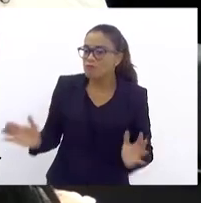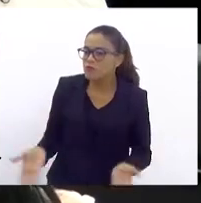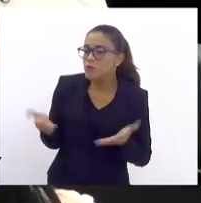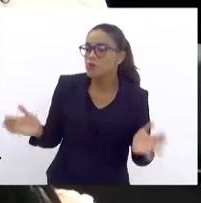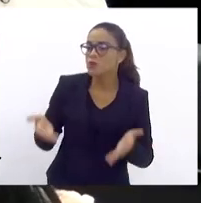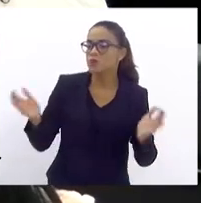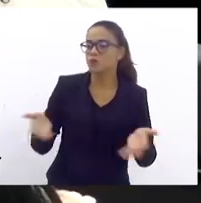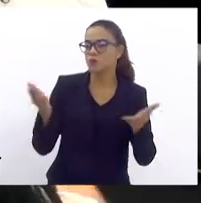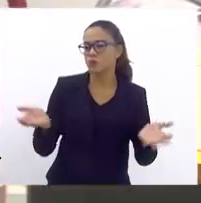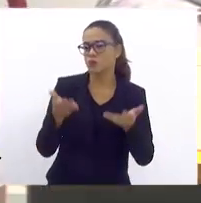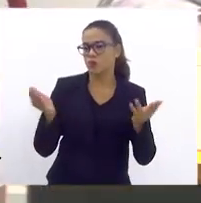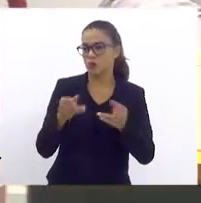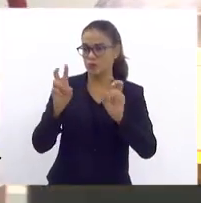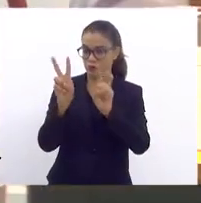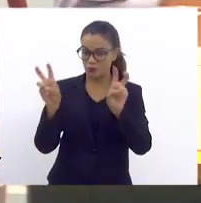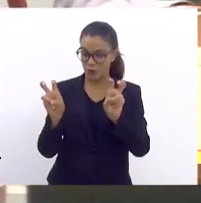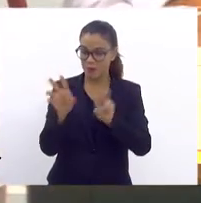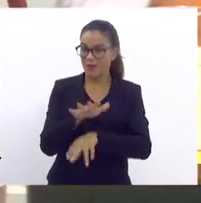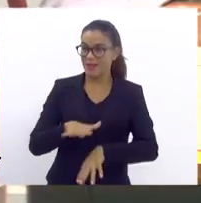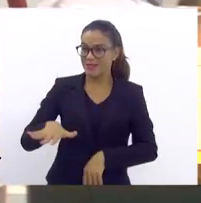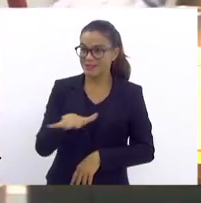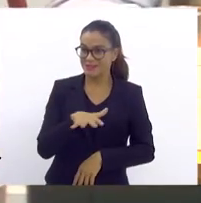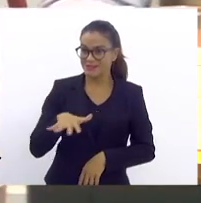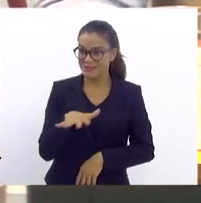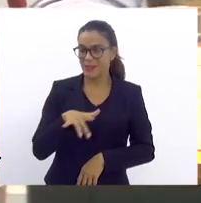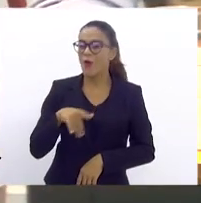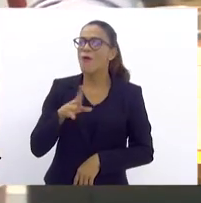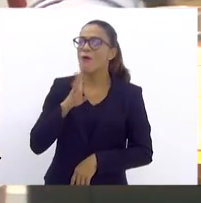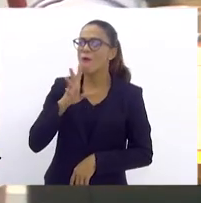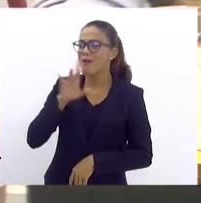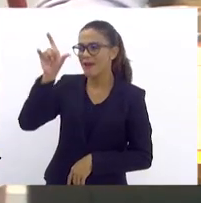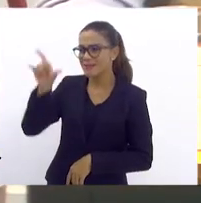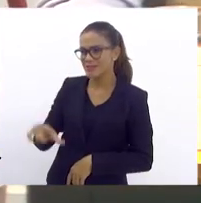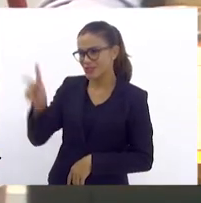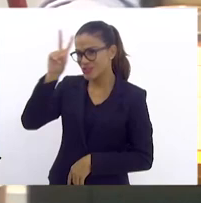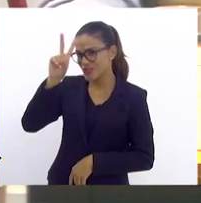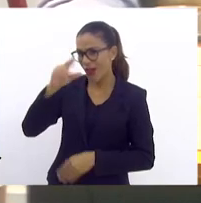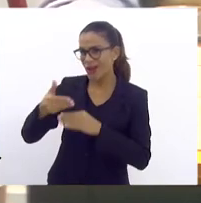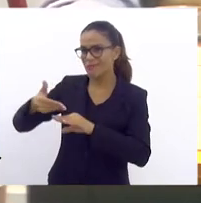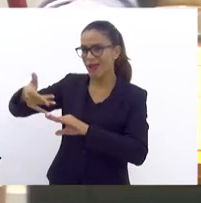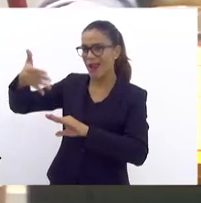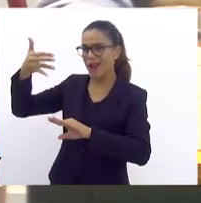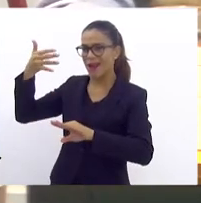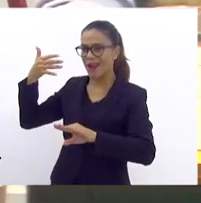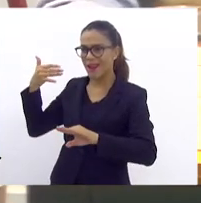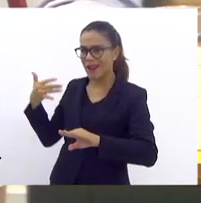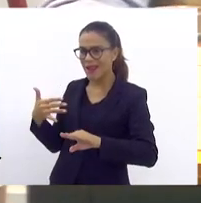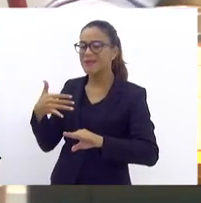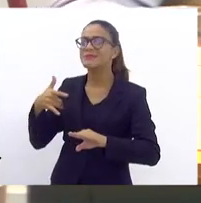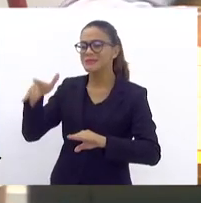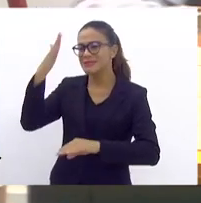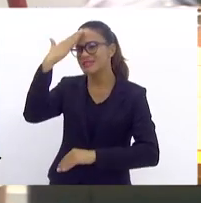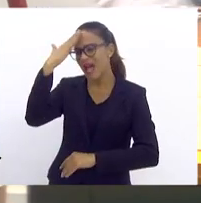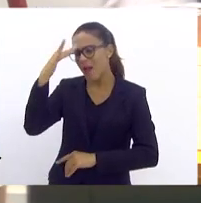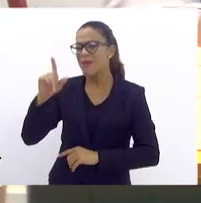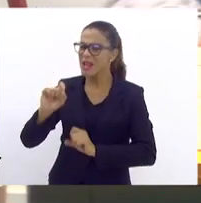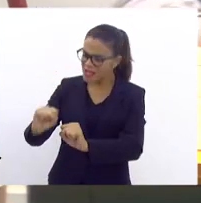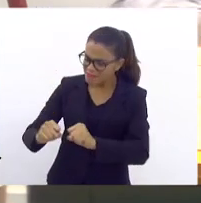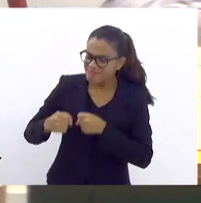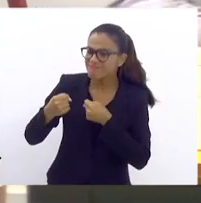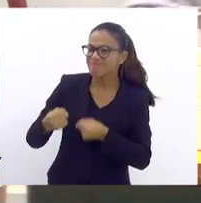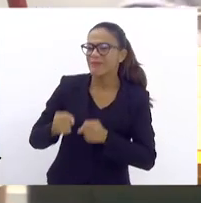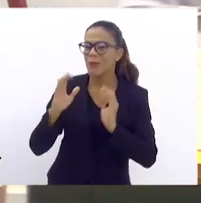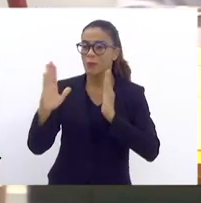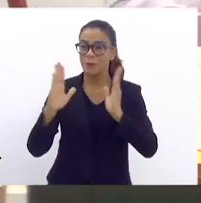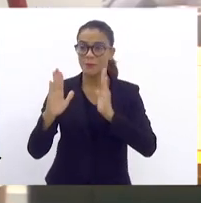desta causa todo mundo sabe quem conhece a história do Cláudio sabe que esta foi sempre uma bandeira dele inclusive quando era